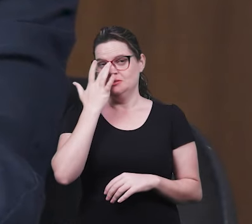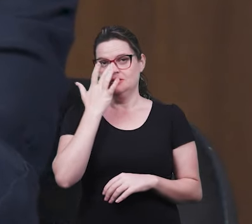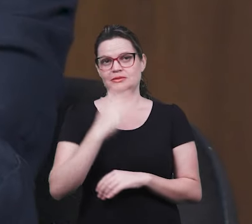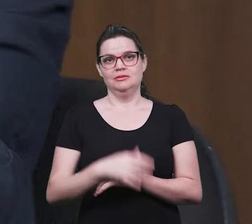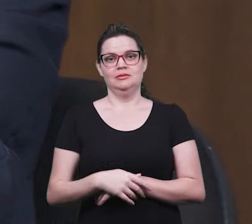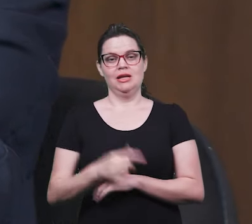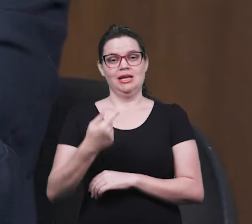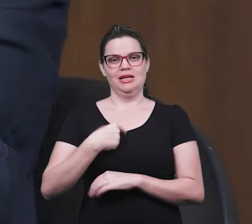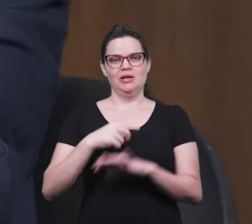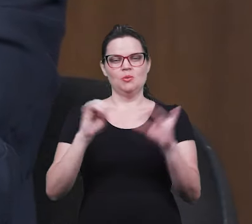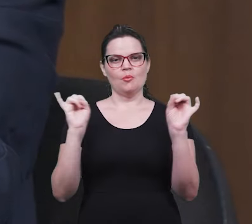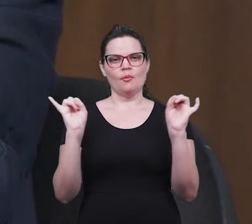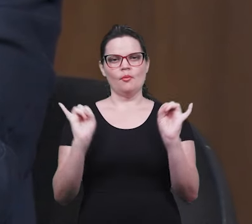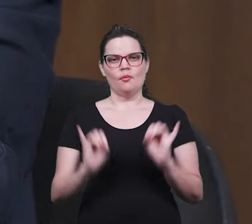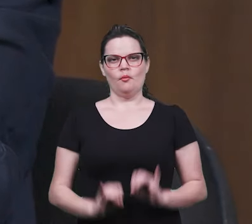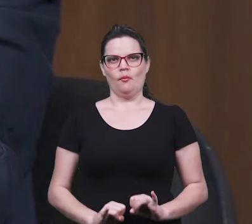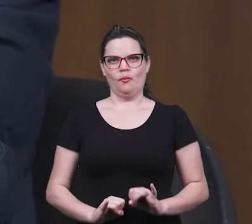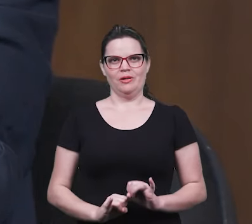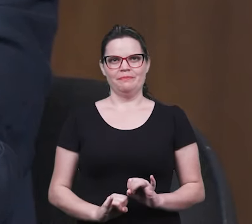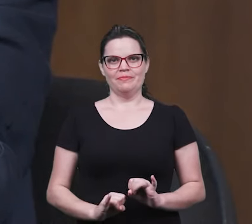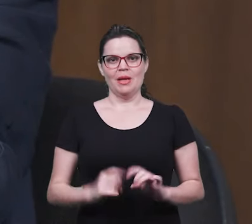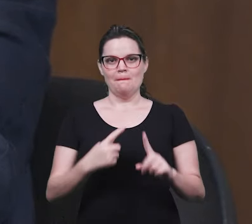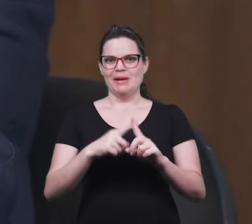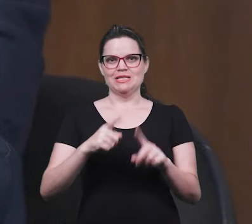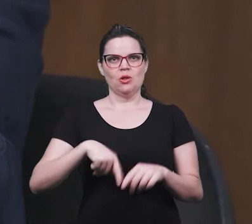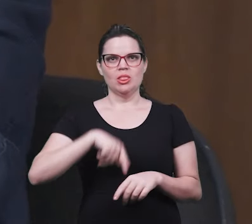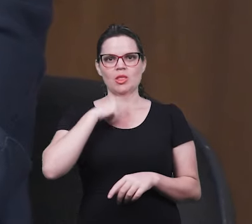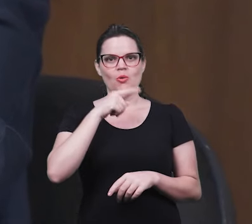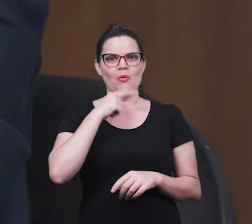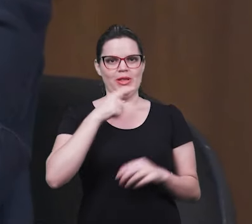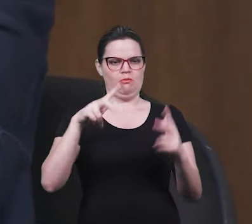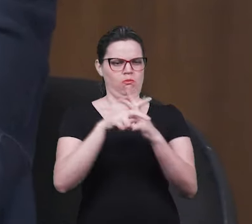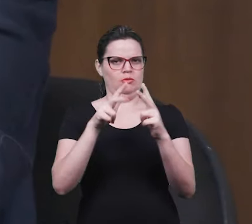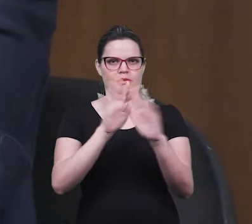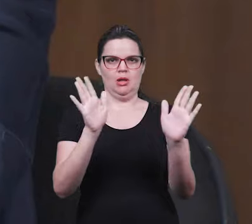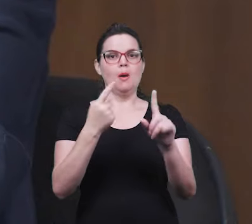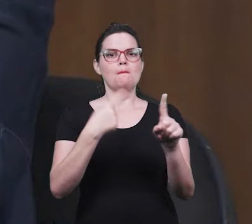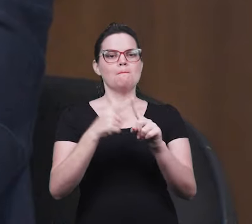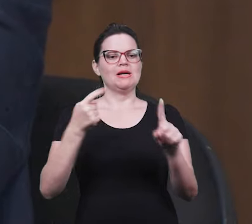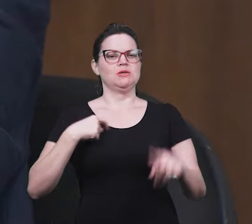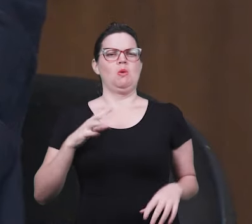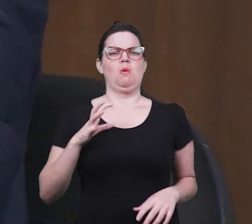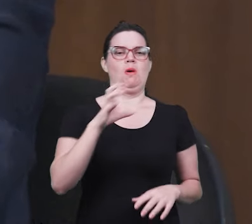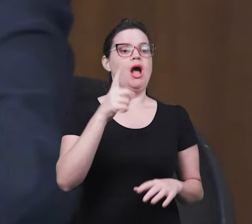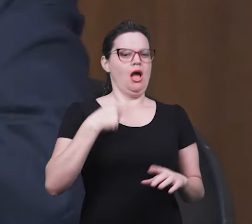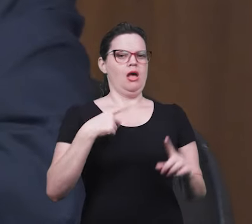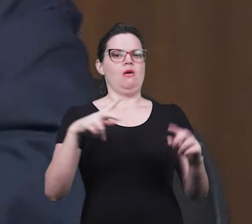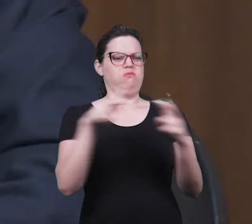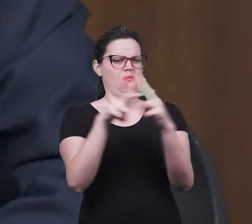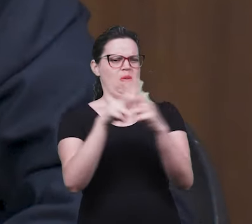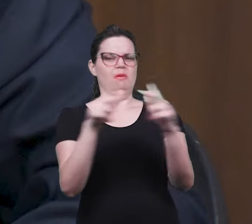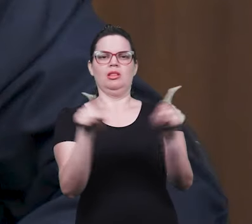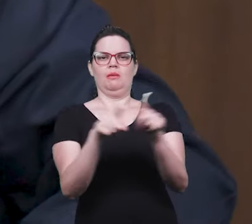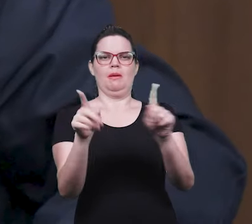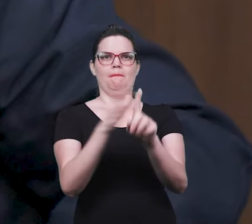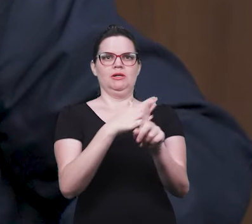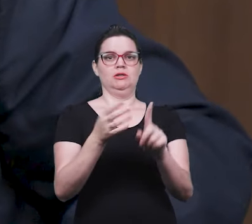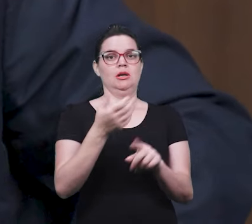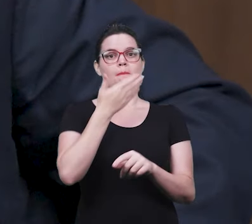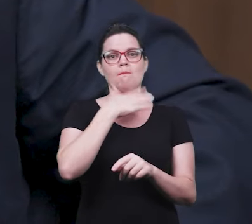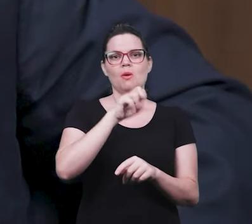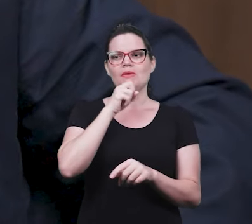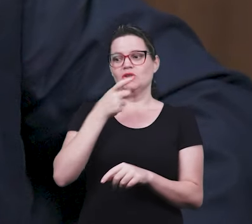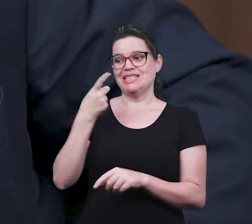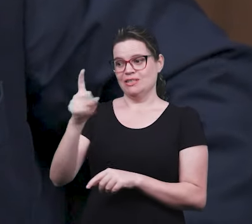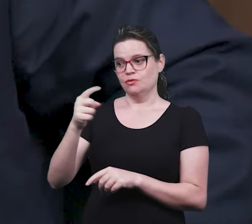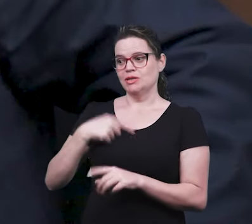E eu era magrinho, não aguentava a briga. Mas eu brigava, gostava, entendeu? Apanhava, batia. E papai dizia o seguinte, se apanhar na rua, chegar